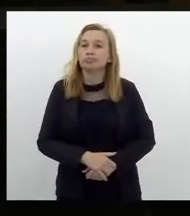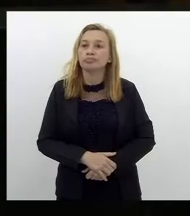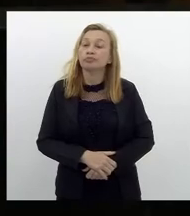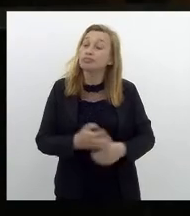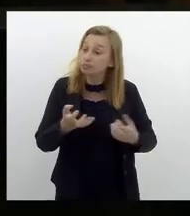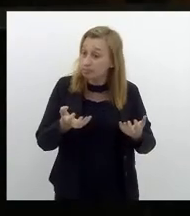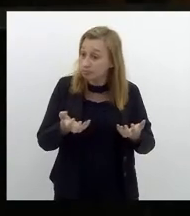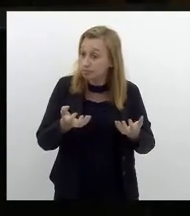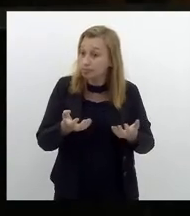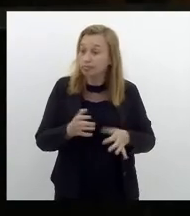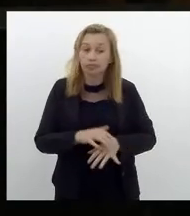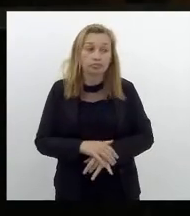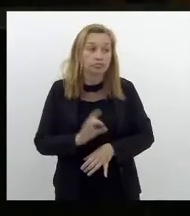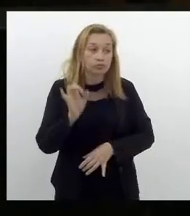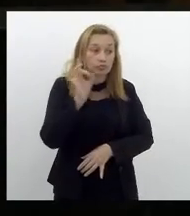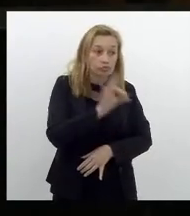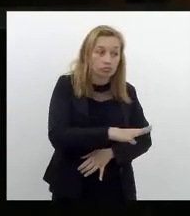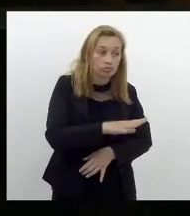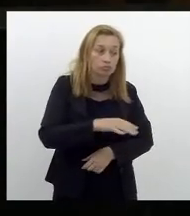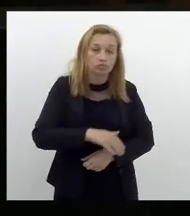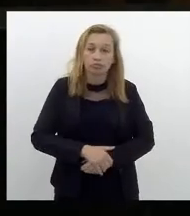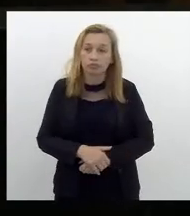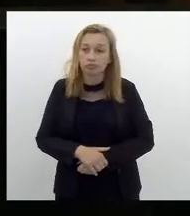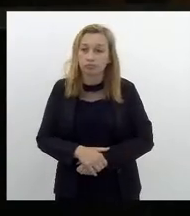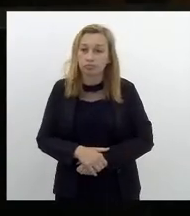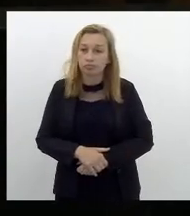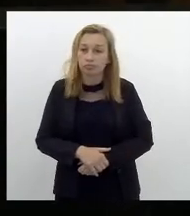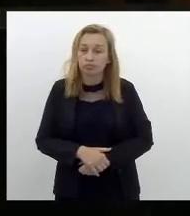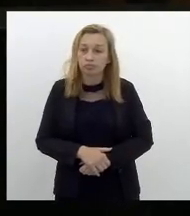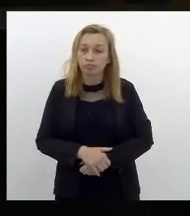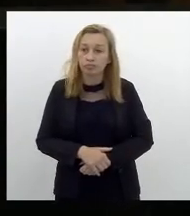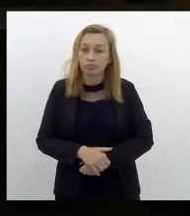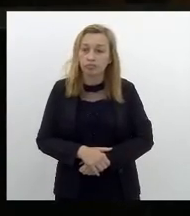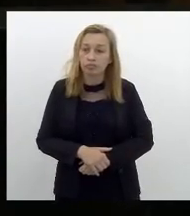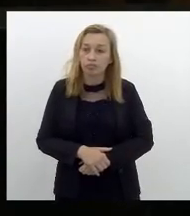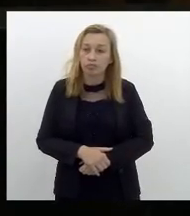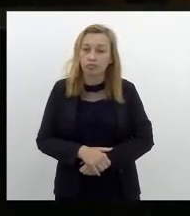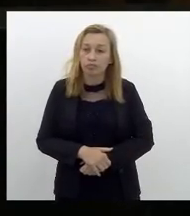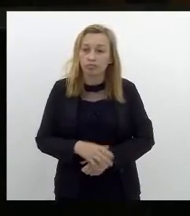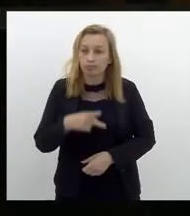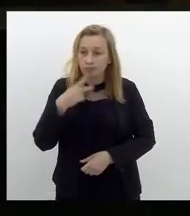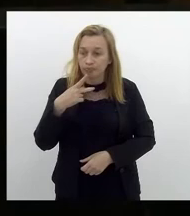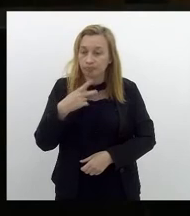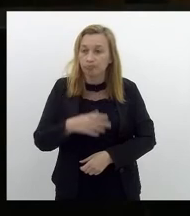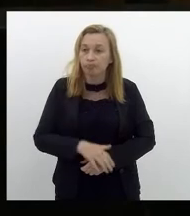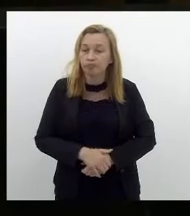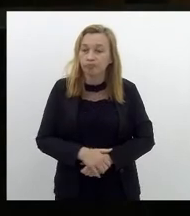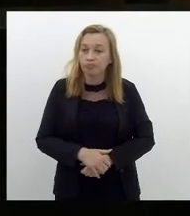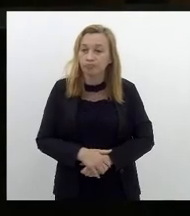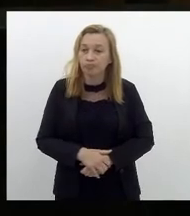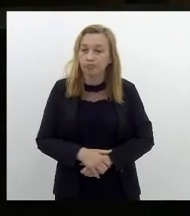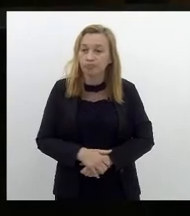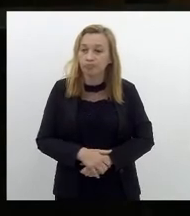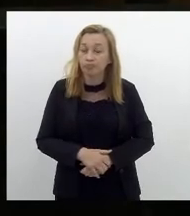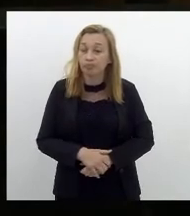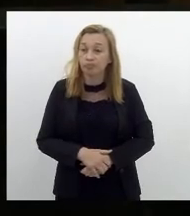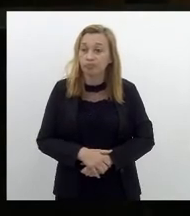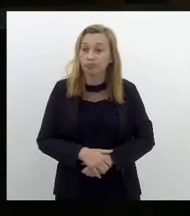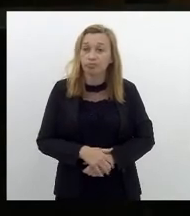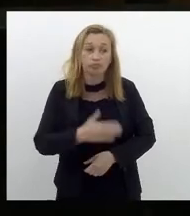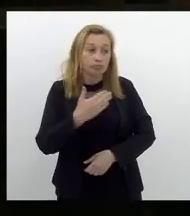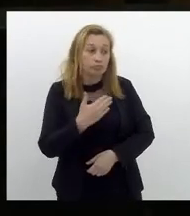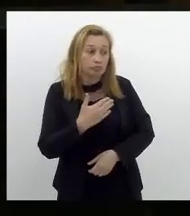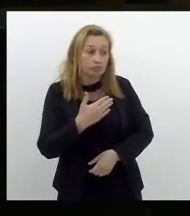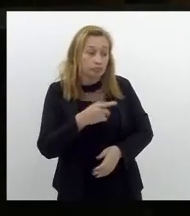queria fazer, por último, a seguinte menção. Quando consultamos,